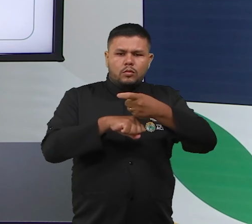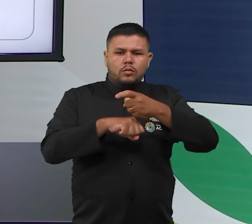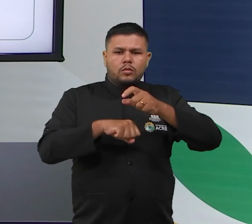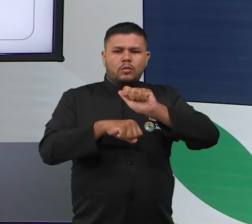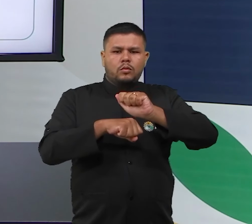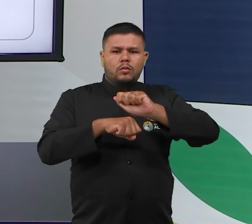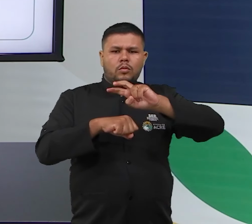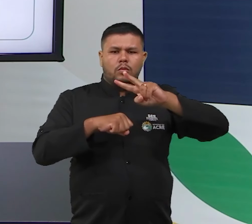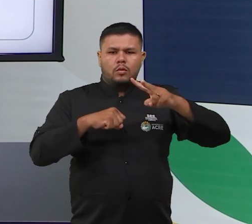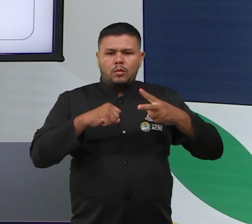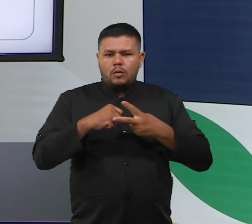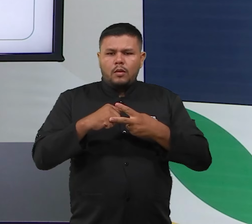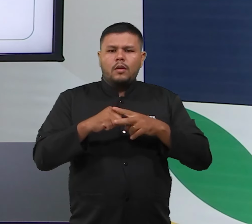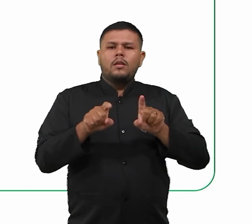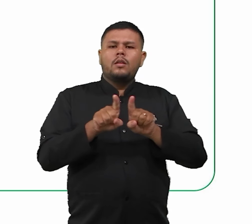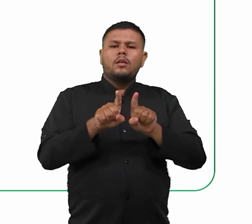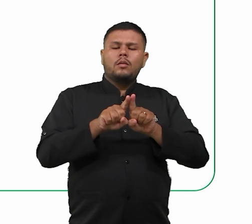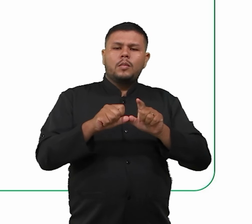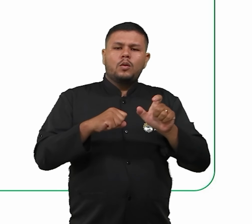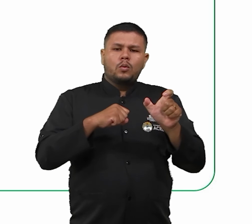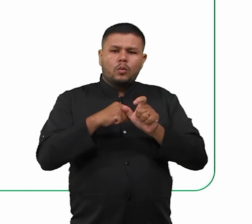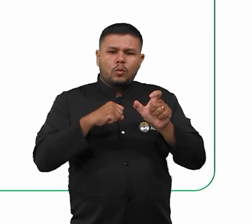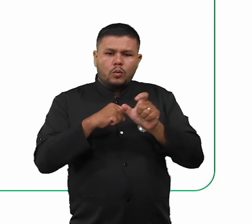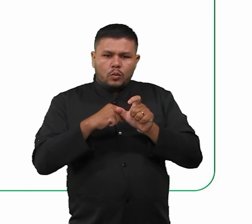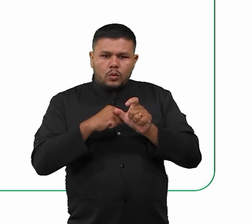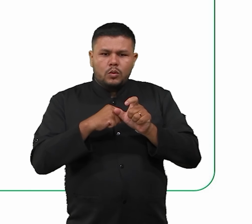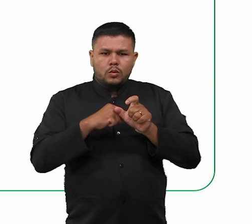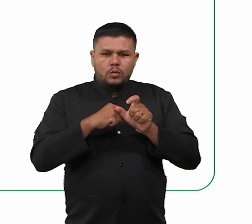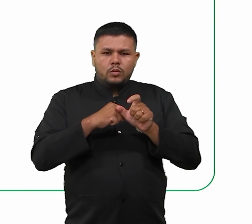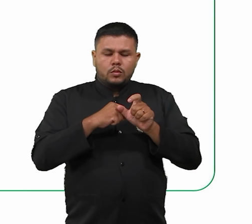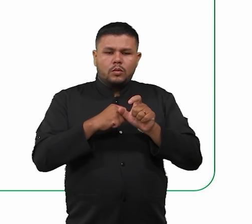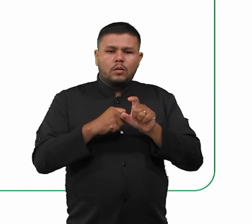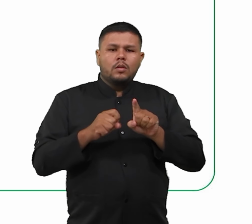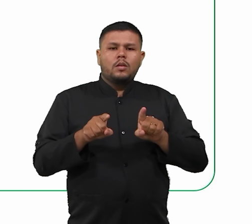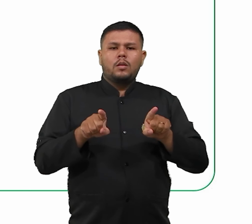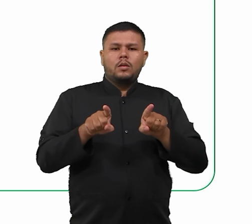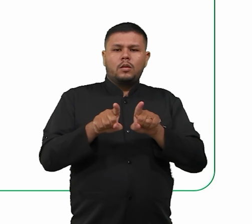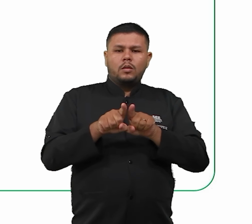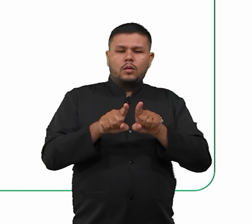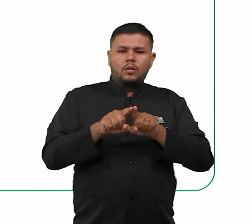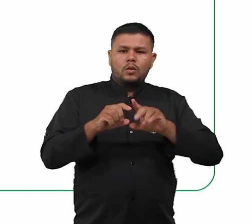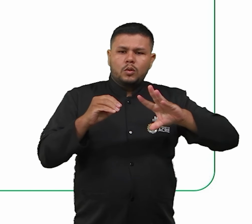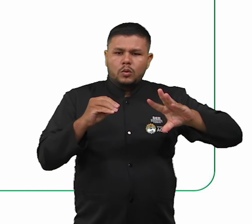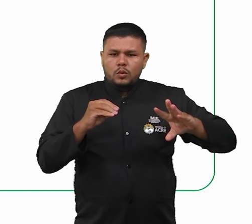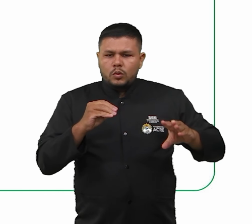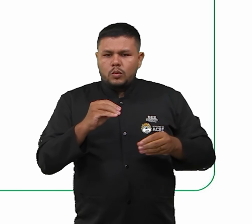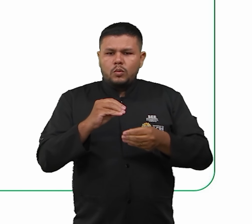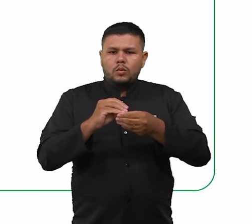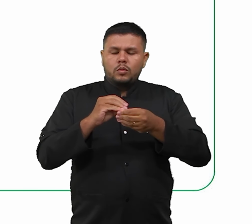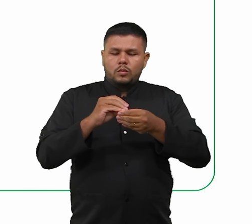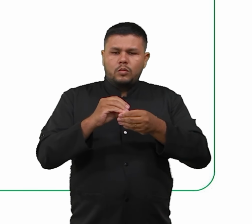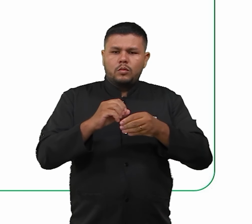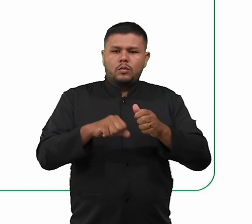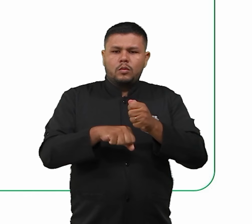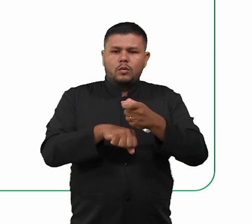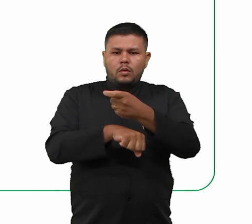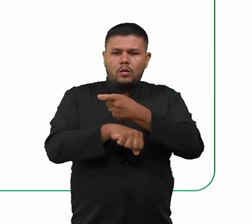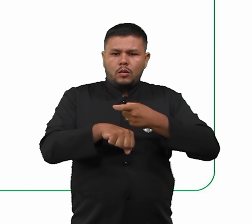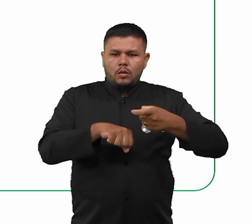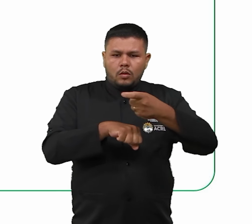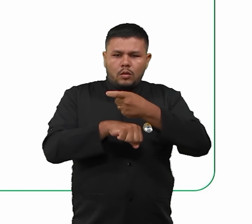próprio substantivo. As predicativas, que têm função de adjetivo, elas trabalham como adjetivo dentro